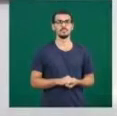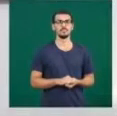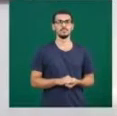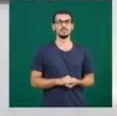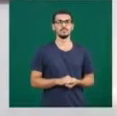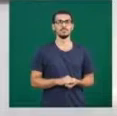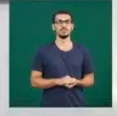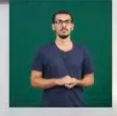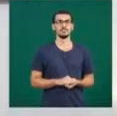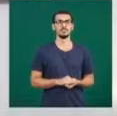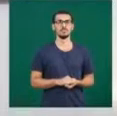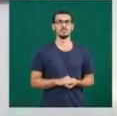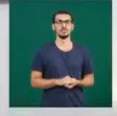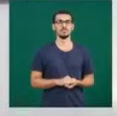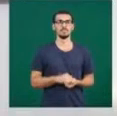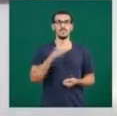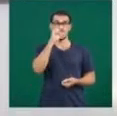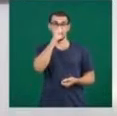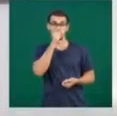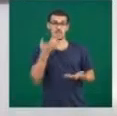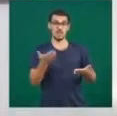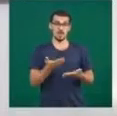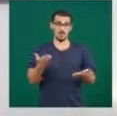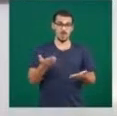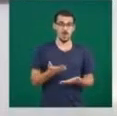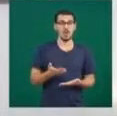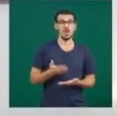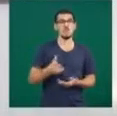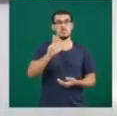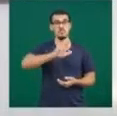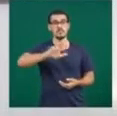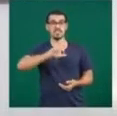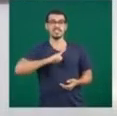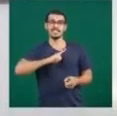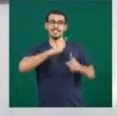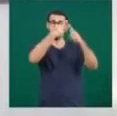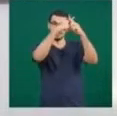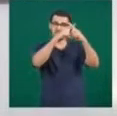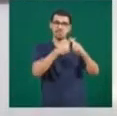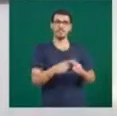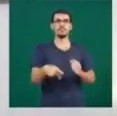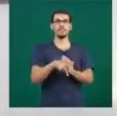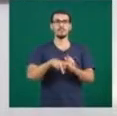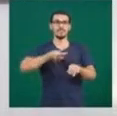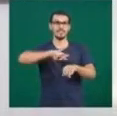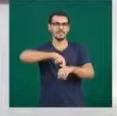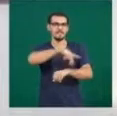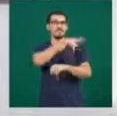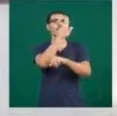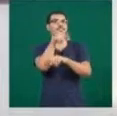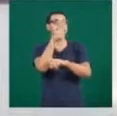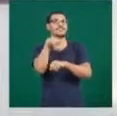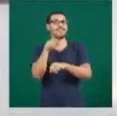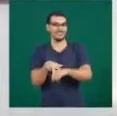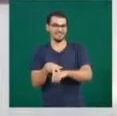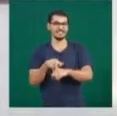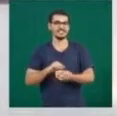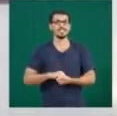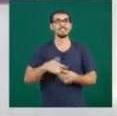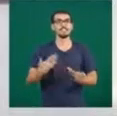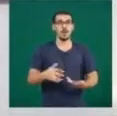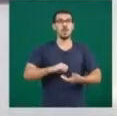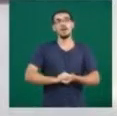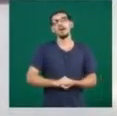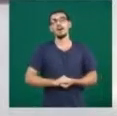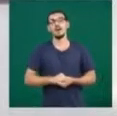Neste sábado, Uberlândia vai sediar o Mineiro de Ginástica Artística, em todas as categorias. A competição, promovida pela Federação Mineira,